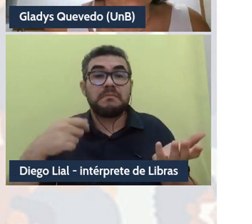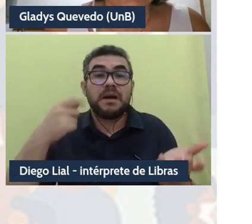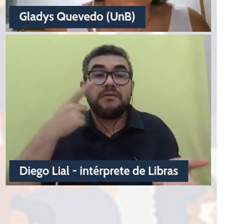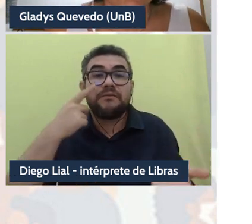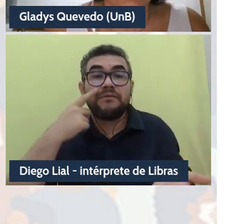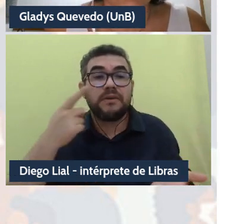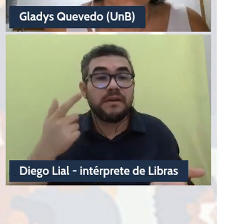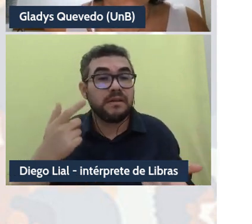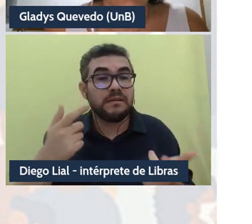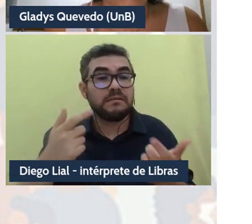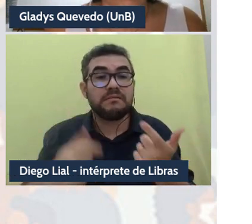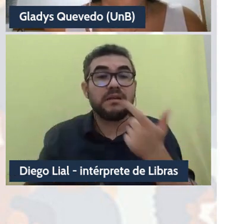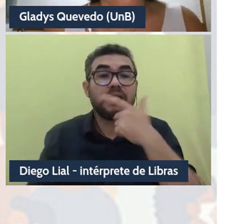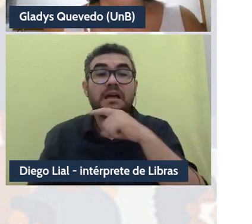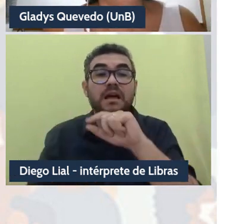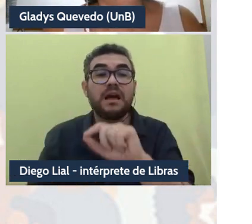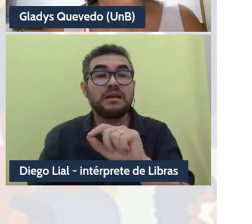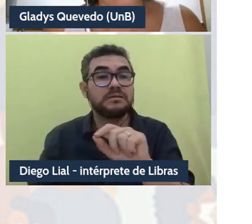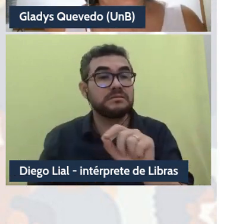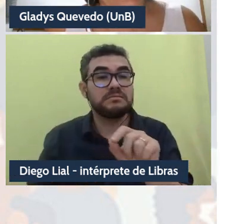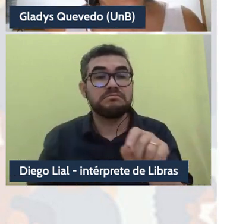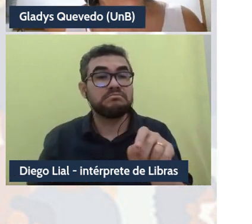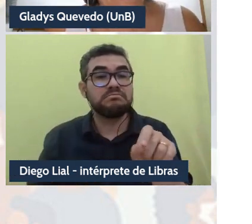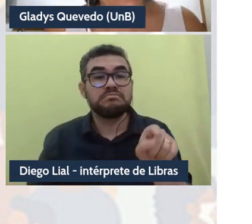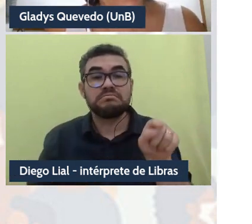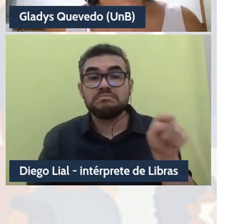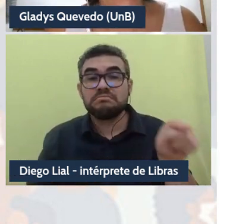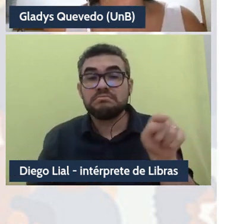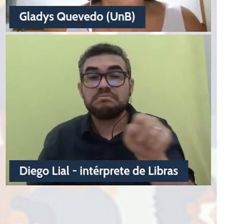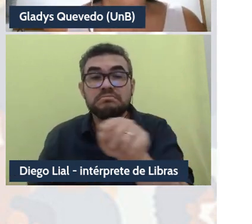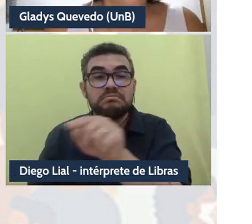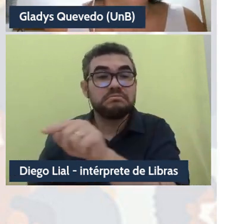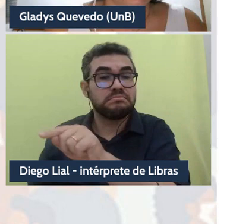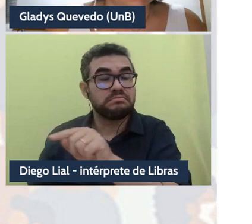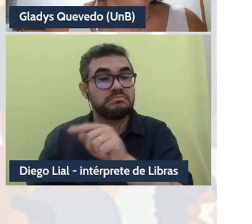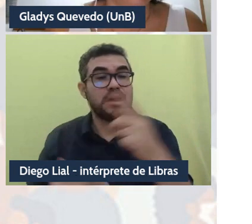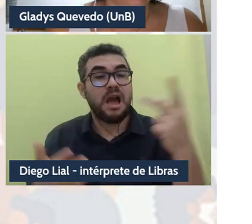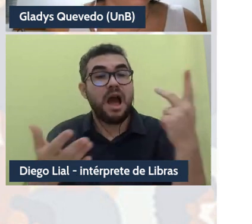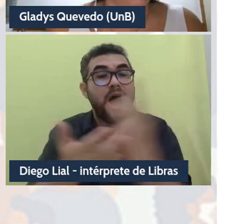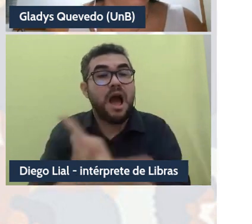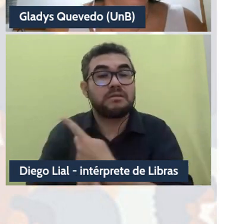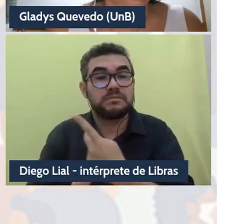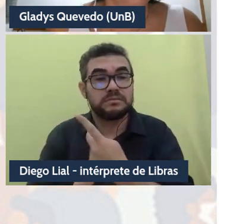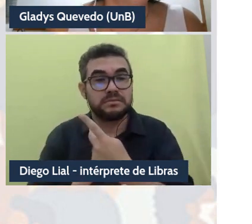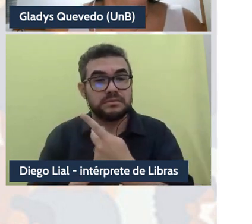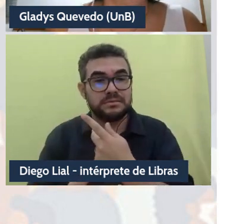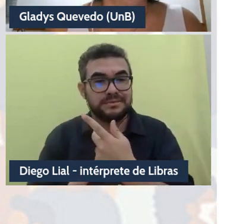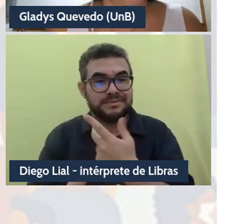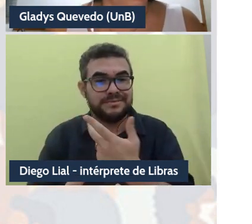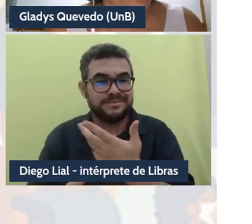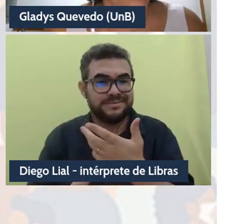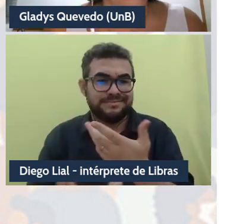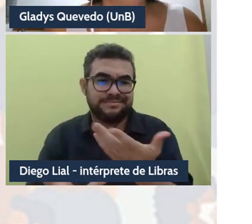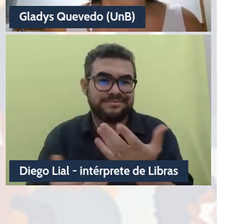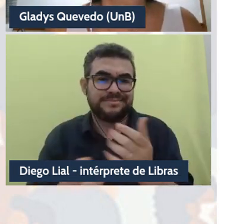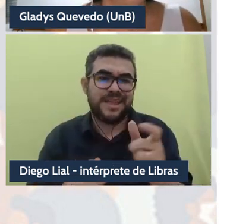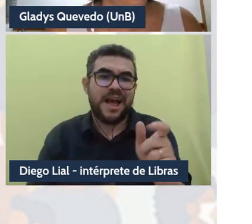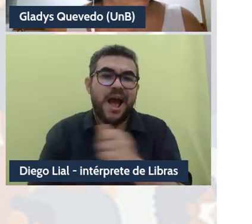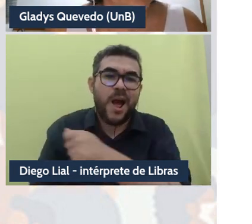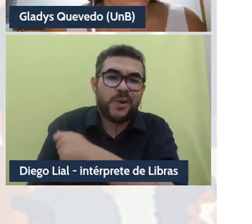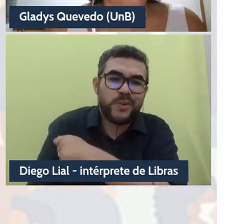forma pela qual esses agentes estão impactados. Né? Como por agentes, eu quero dizer alunos,